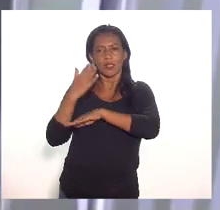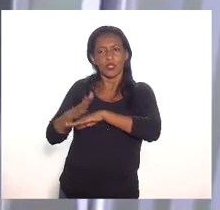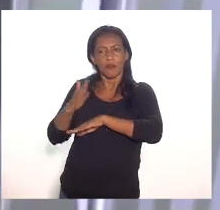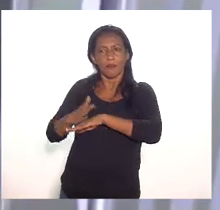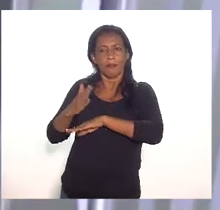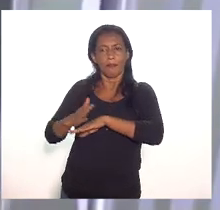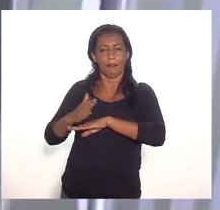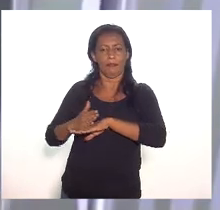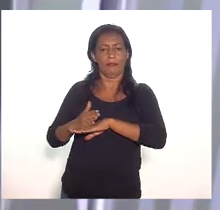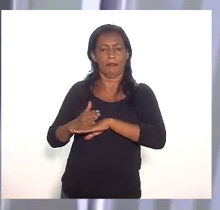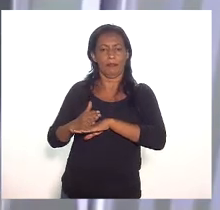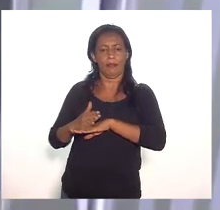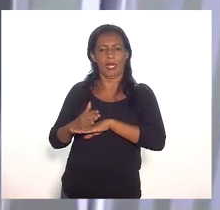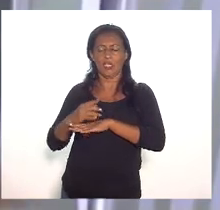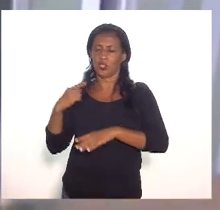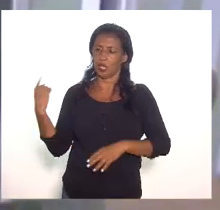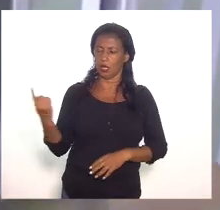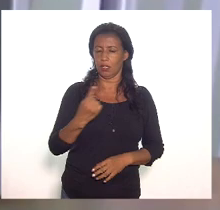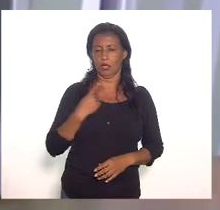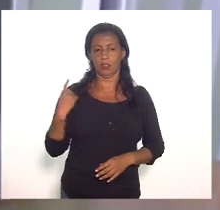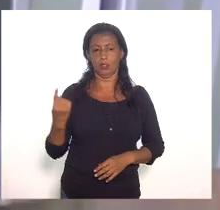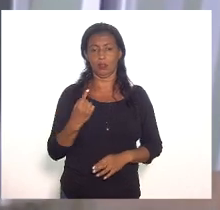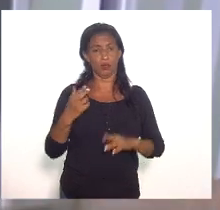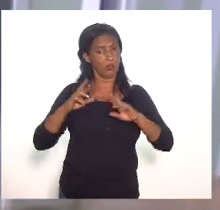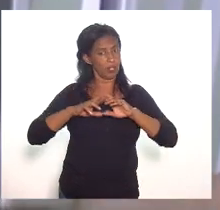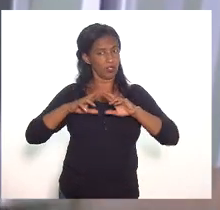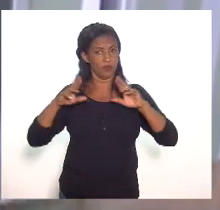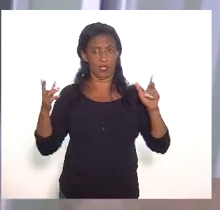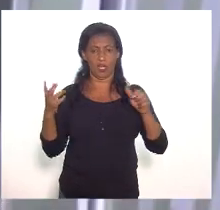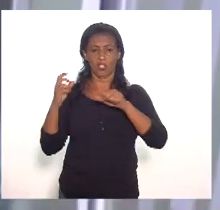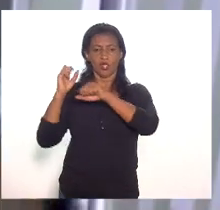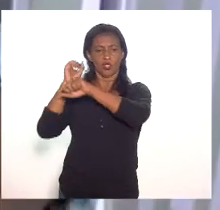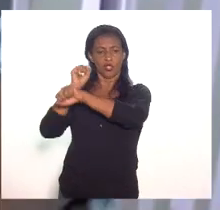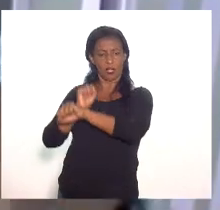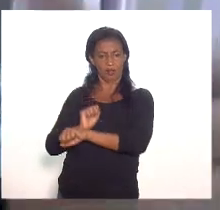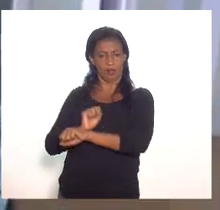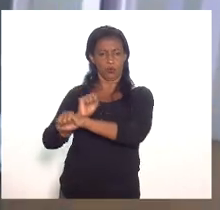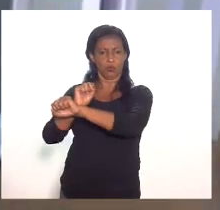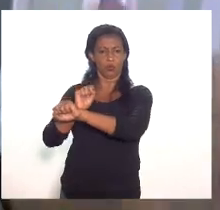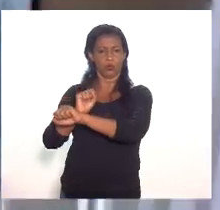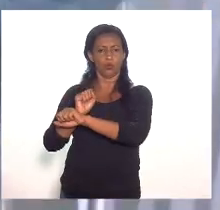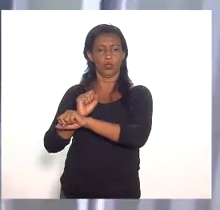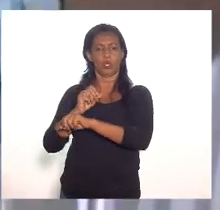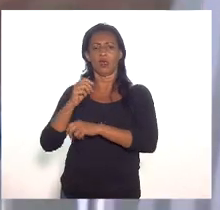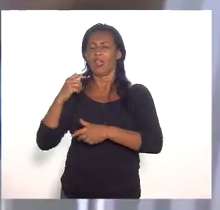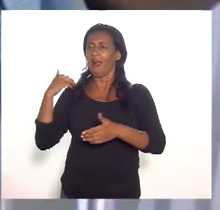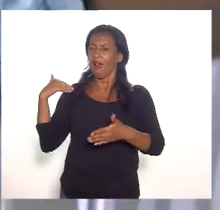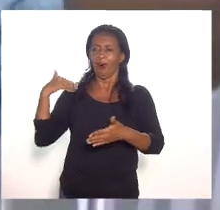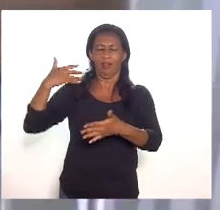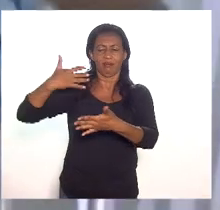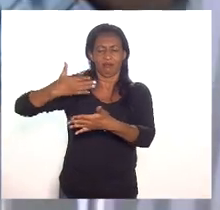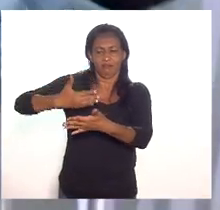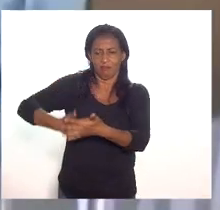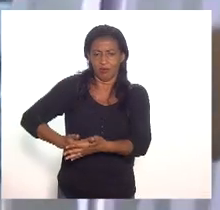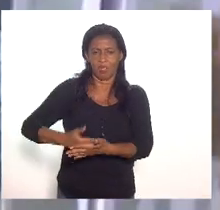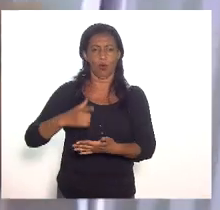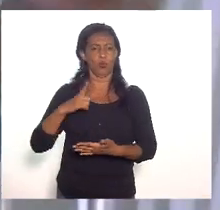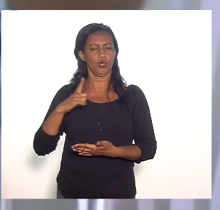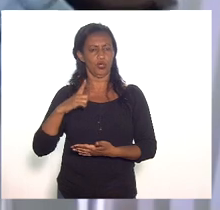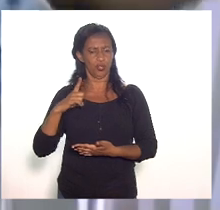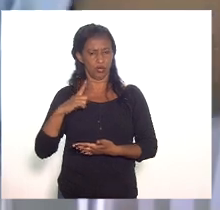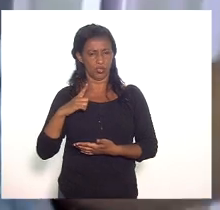hediondas entre nós. Aliás, não foi diferente com a escravatura, não foi diferente com o Holocausto. Até hoje tem teses e